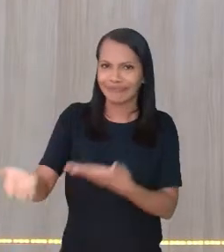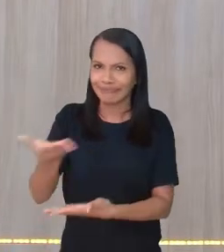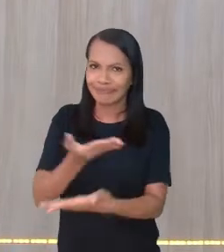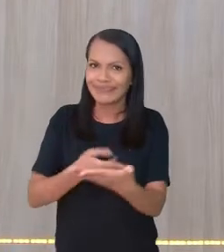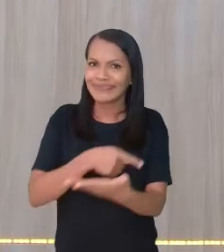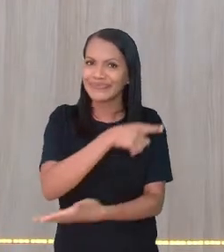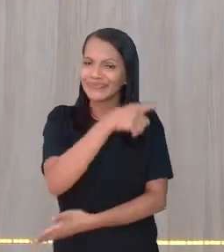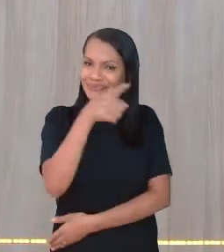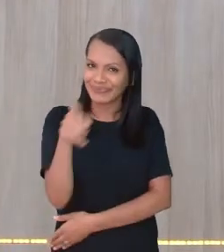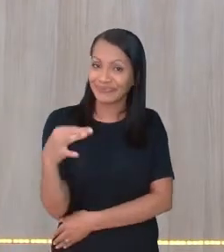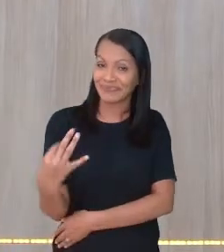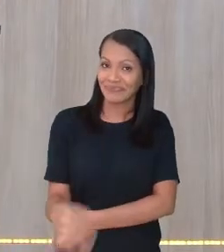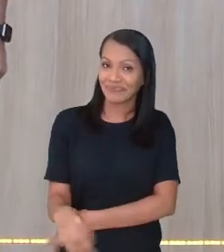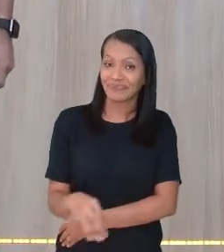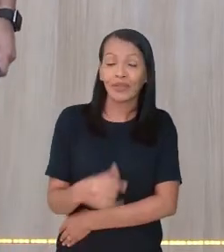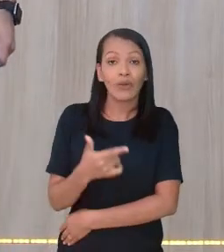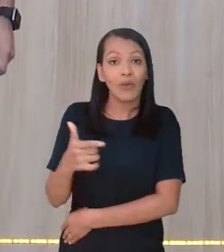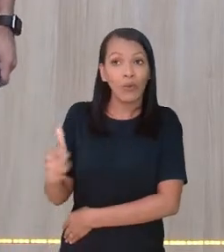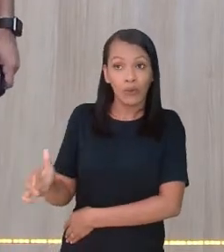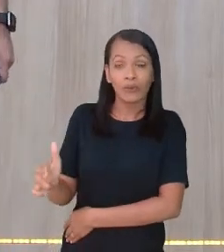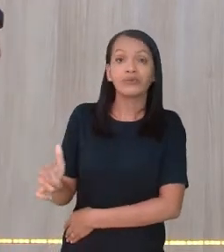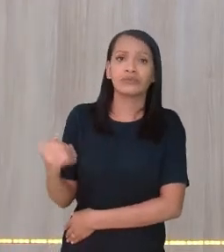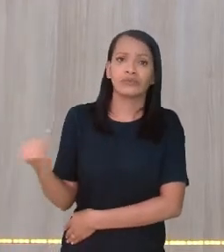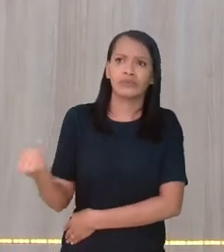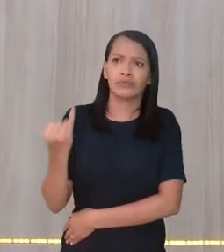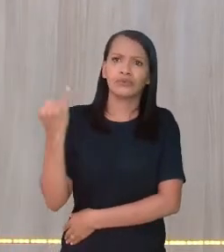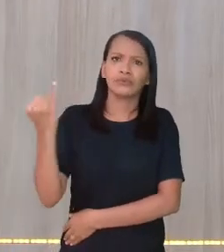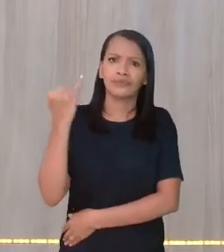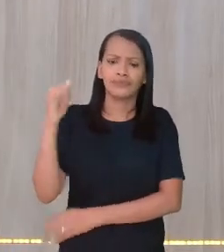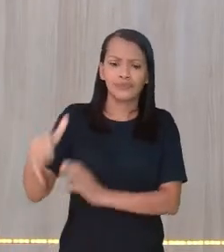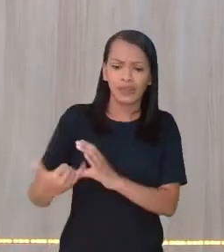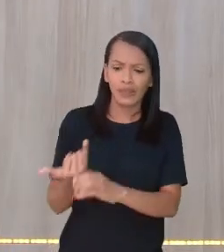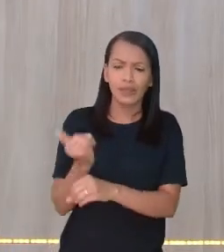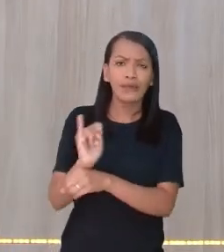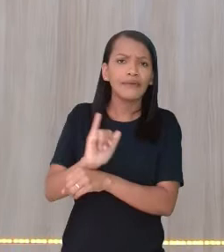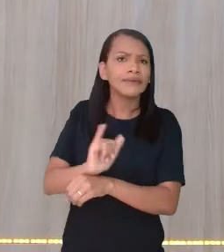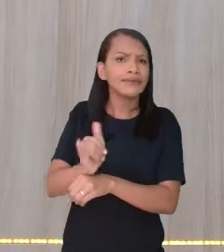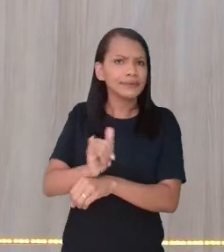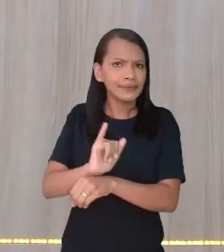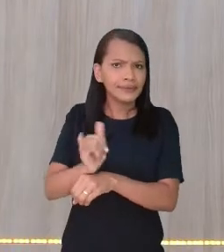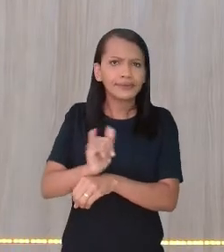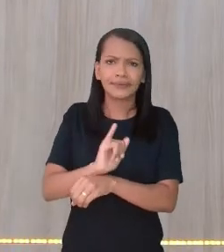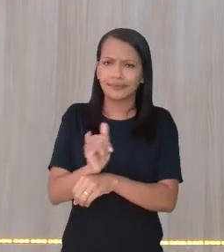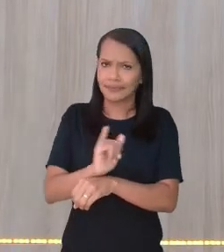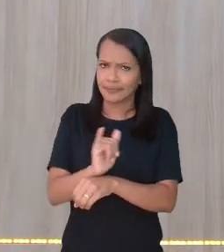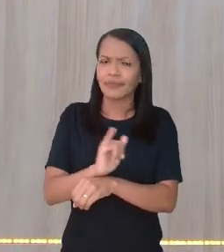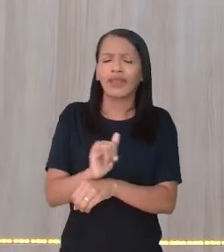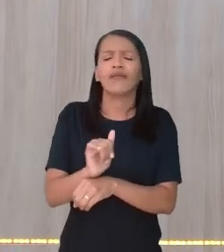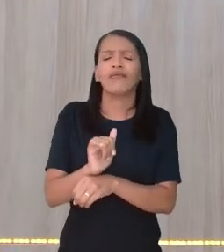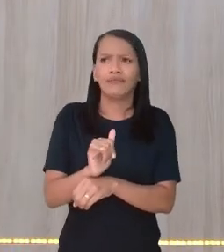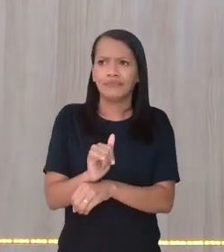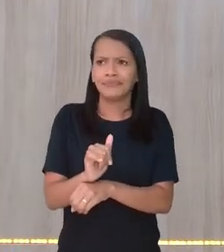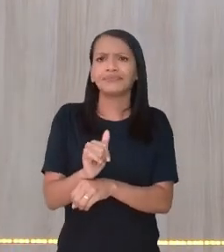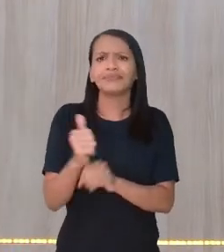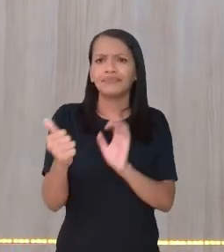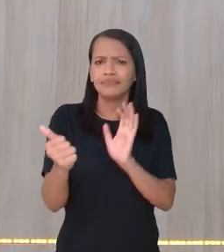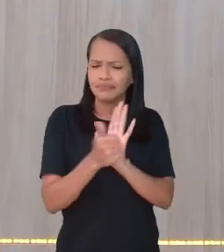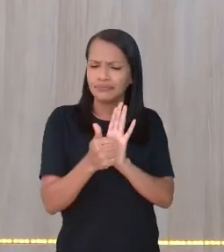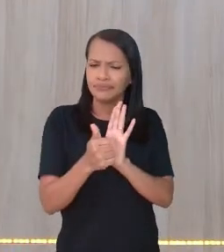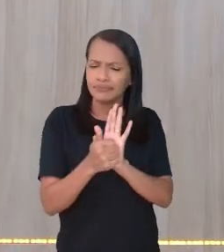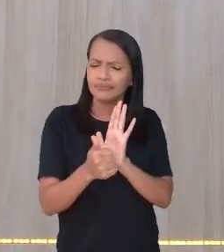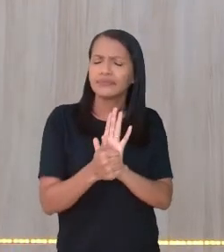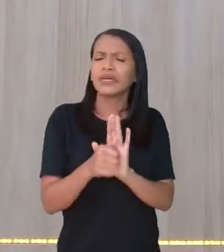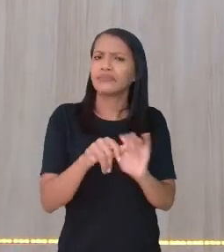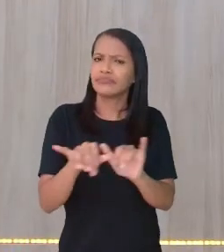vocês, certo? Outro ponto bastante importante é o nosso canal lá no YouTube. Não deixe de se inscrever e de compartilhar também para os